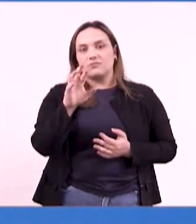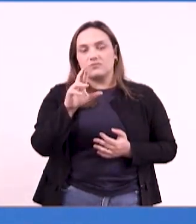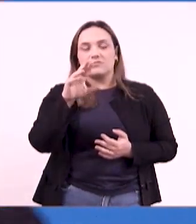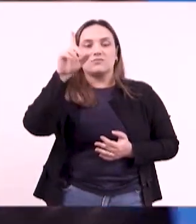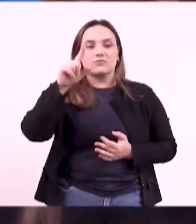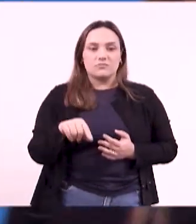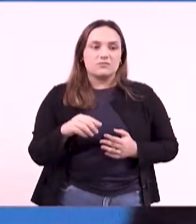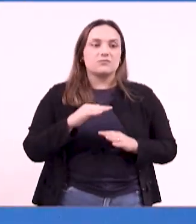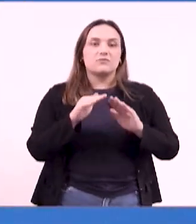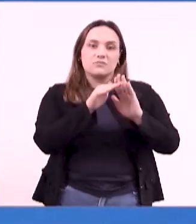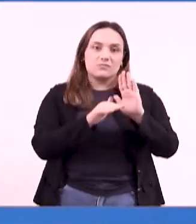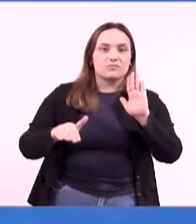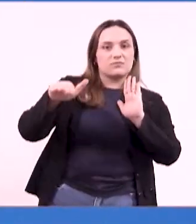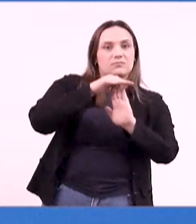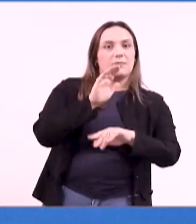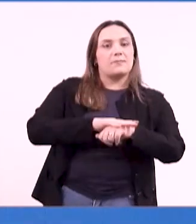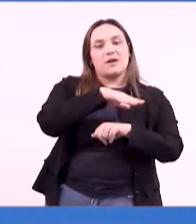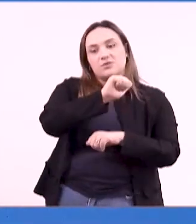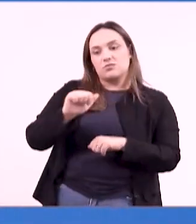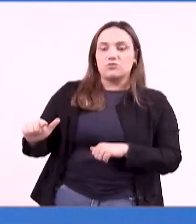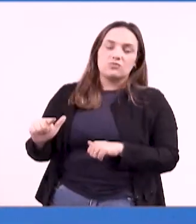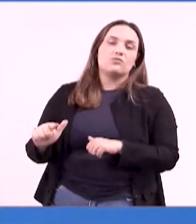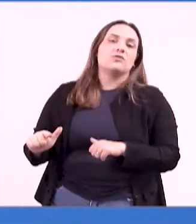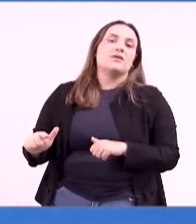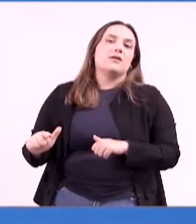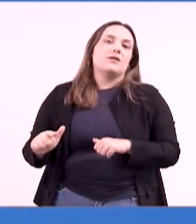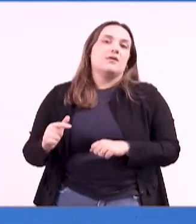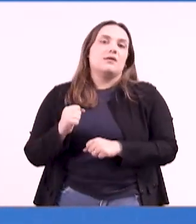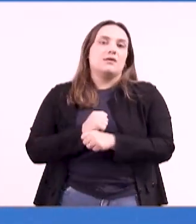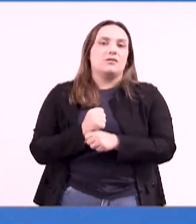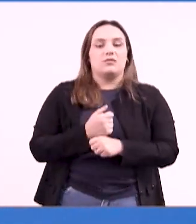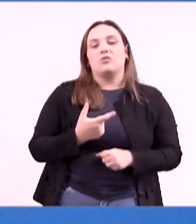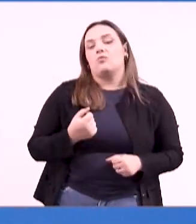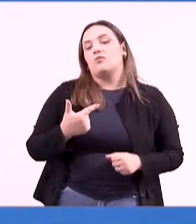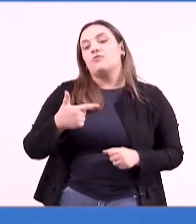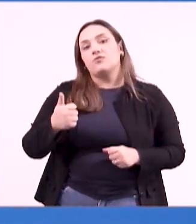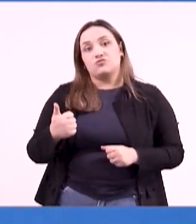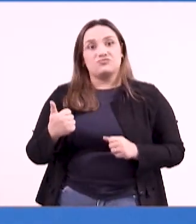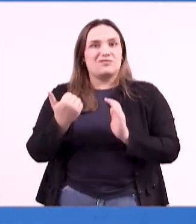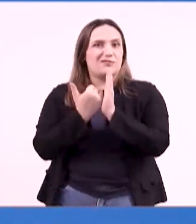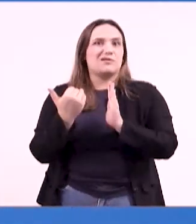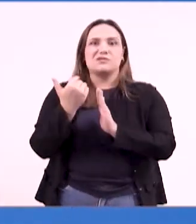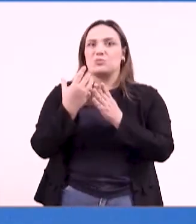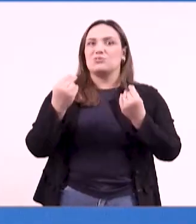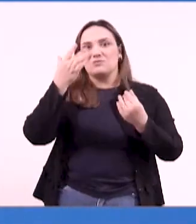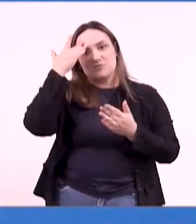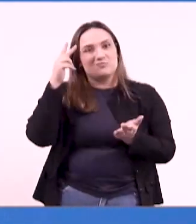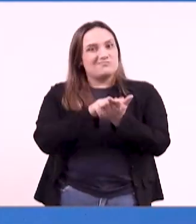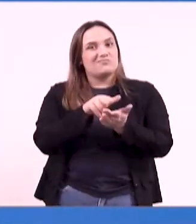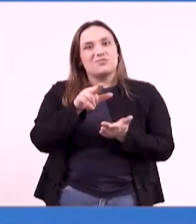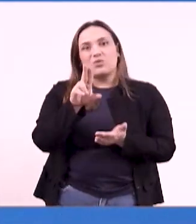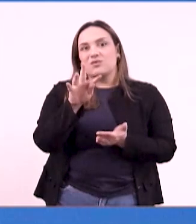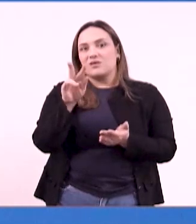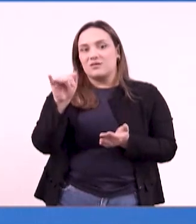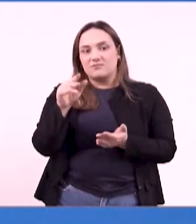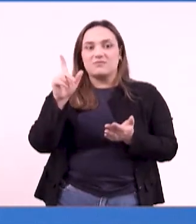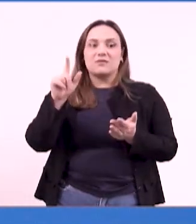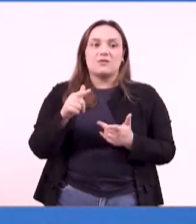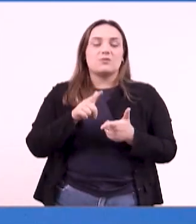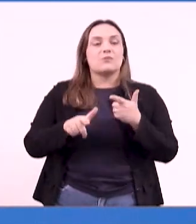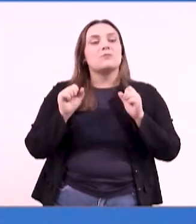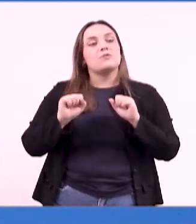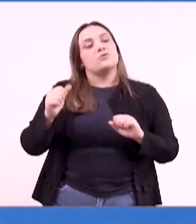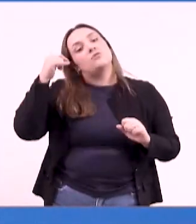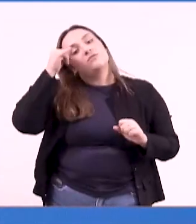2021, sendo mais afetadas as pessoas mais velhas. O problema pode ser evitado ou, pelo menos,